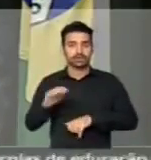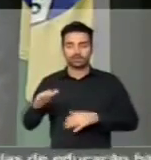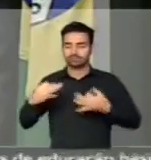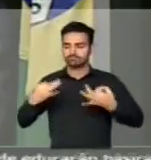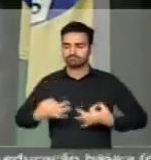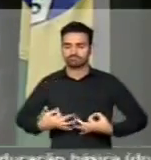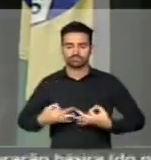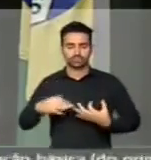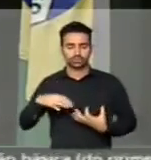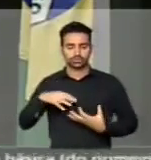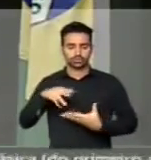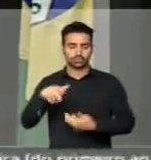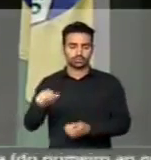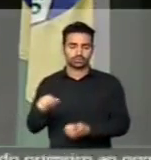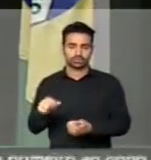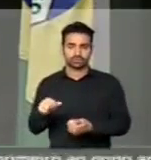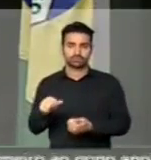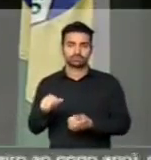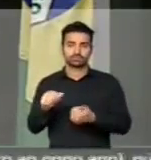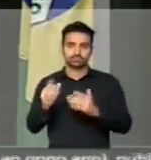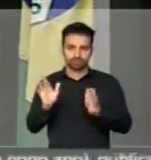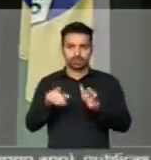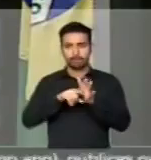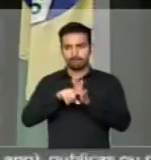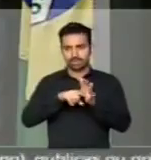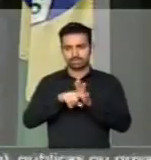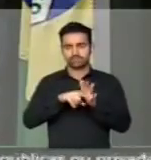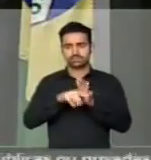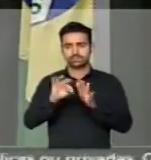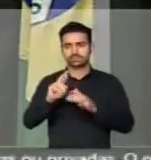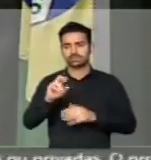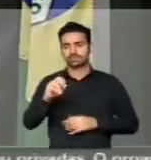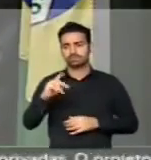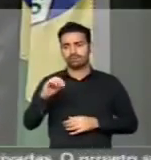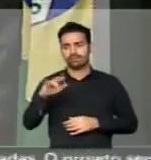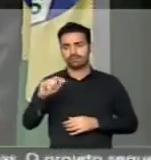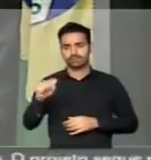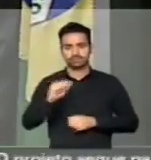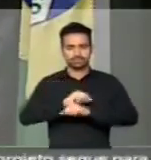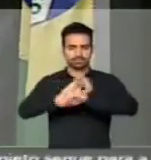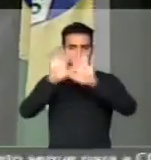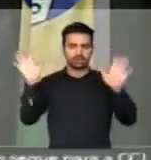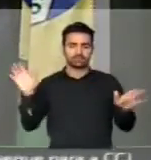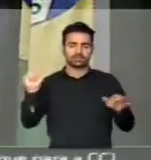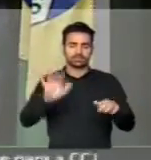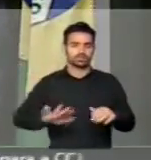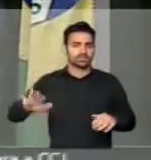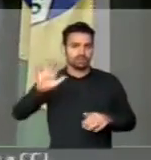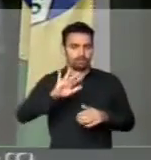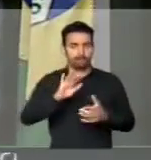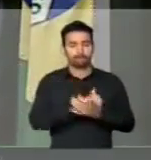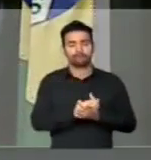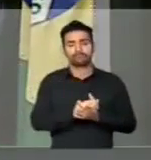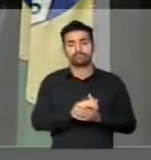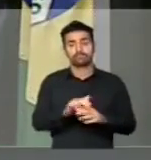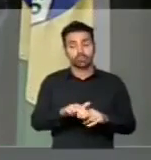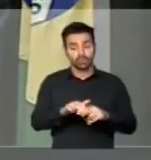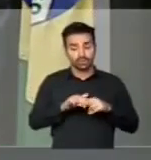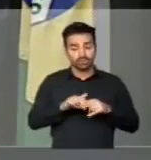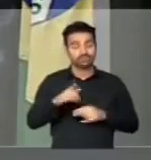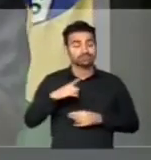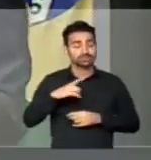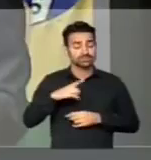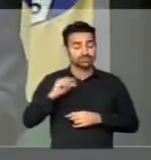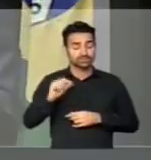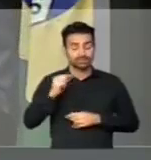segundo o ranking da Transparência Internacional. E, para tanto, baseou a sua atuação